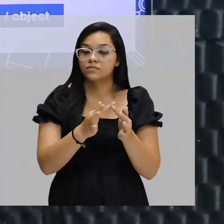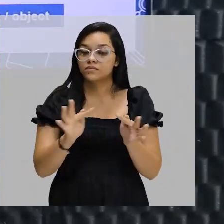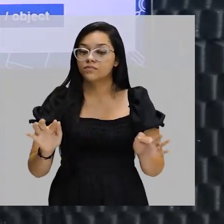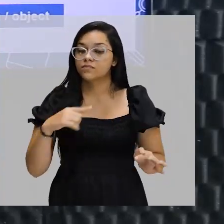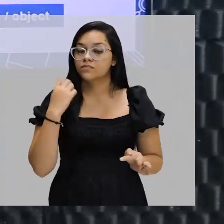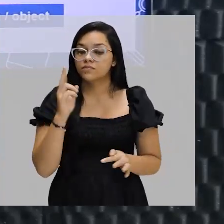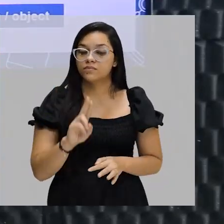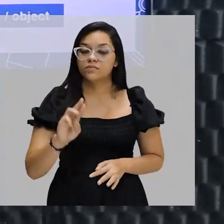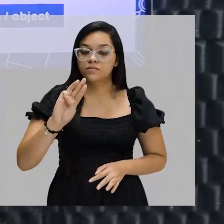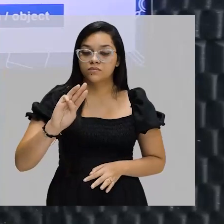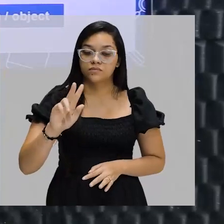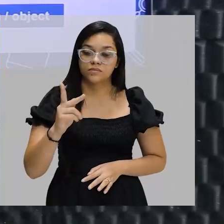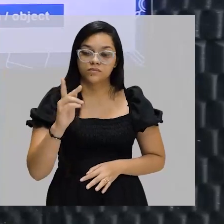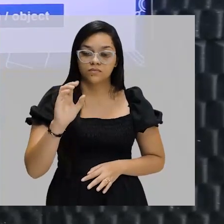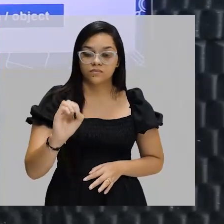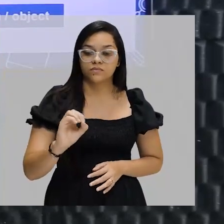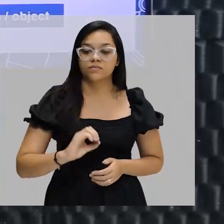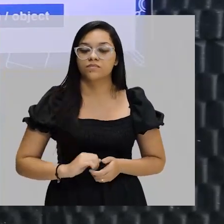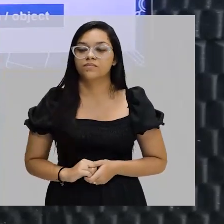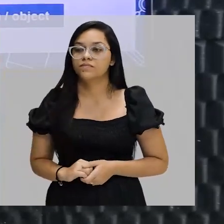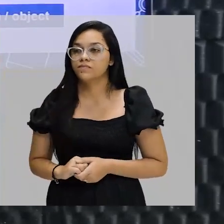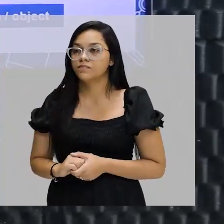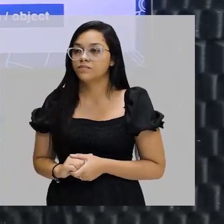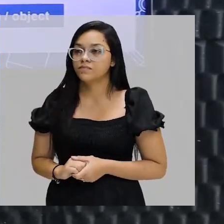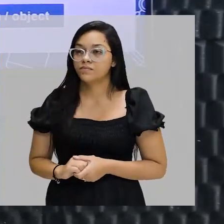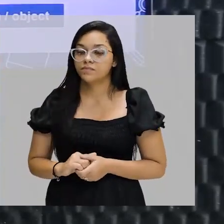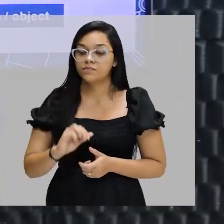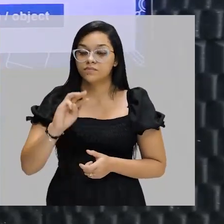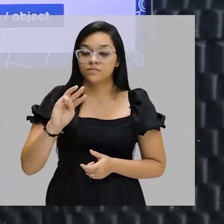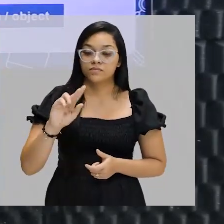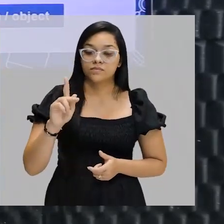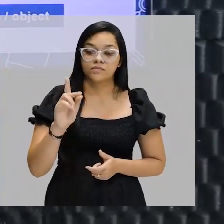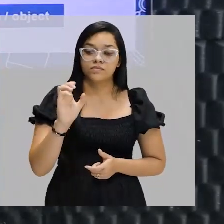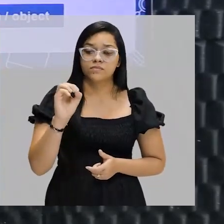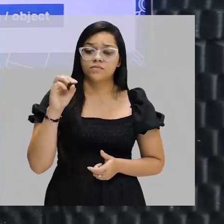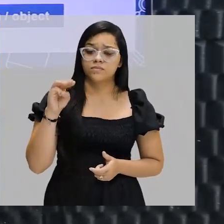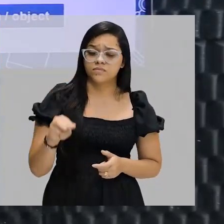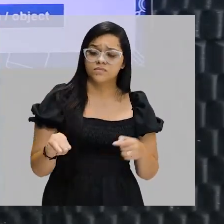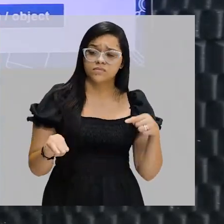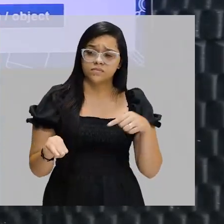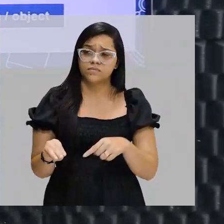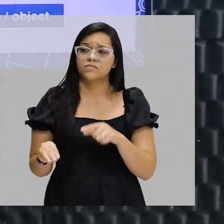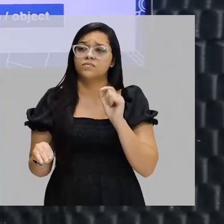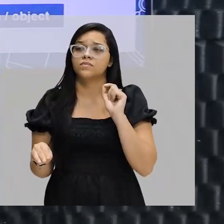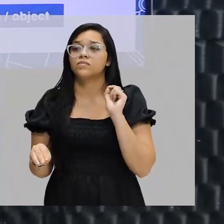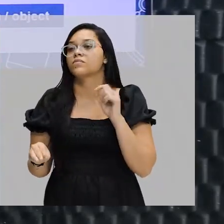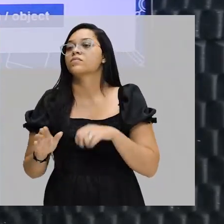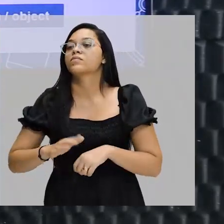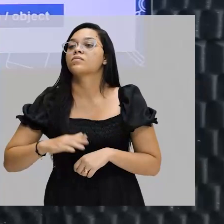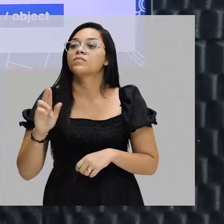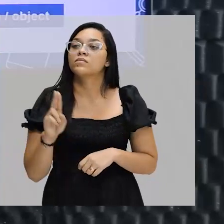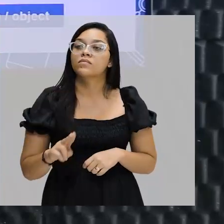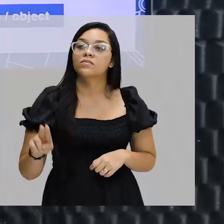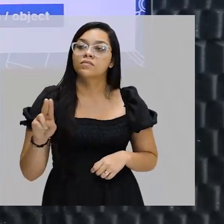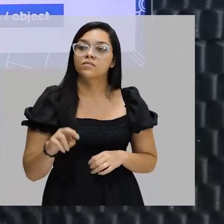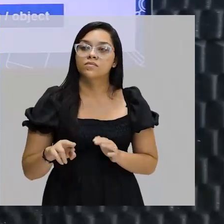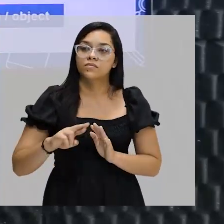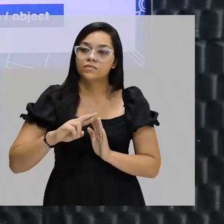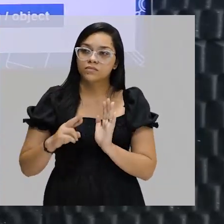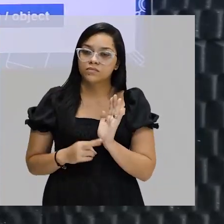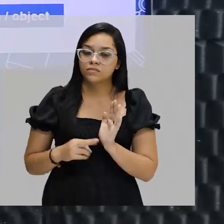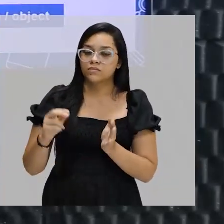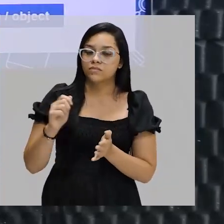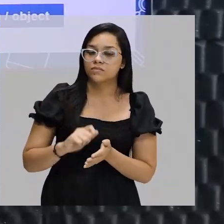nós usamos o who. Whom, que é esse aqui com um Mzinho no final, ele é mais usado na norma culta,